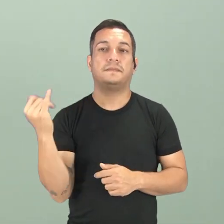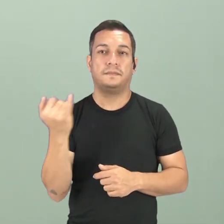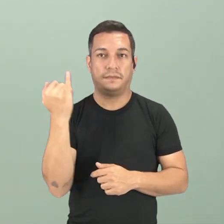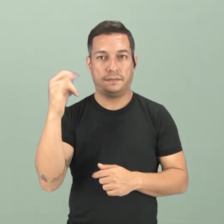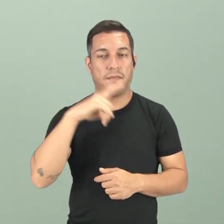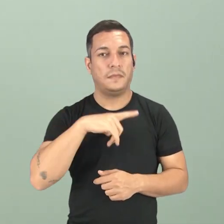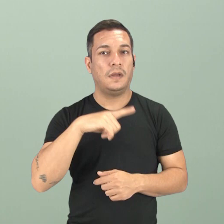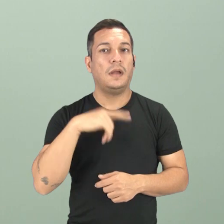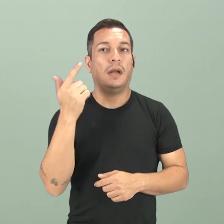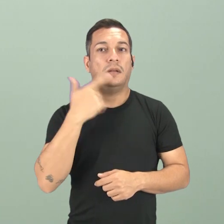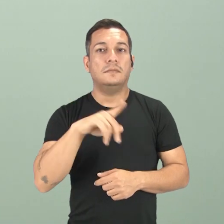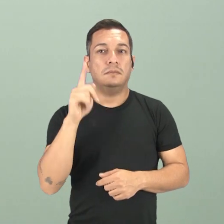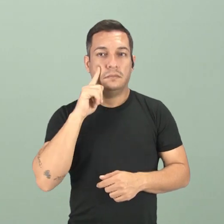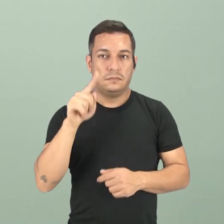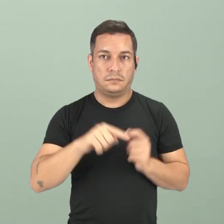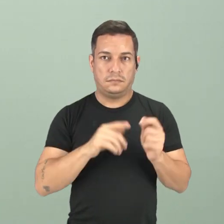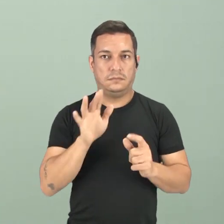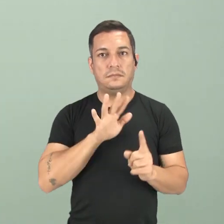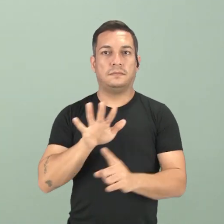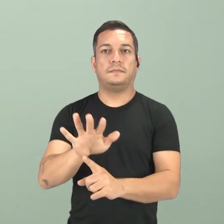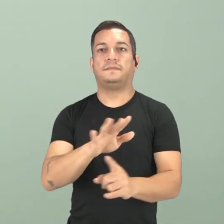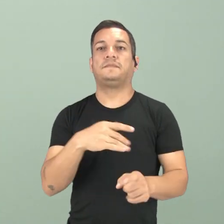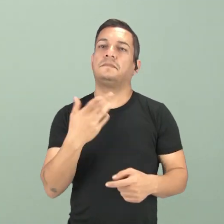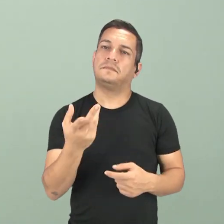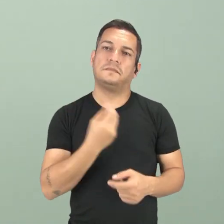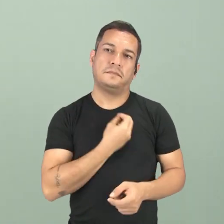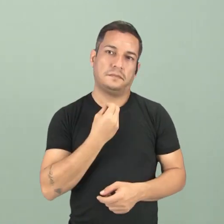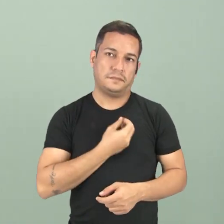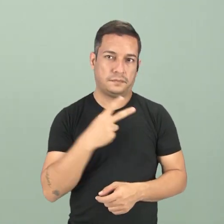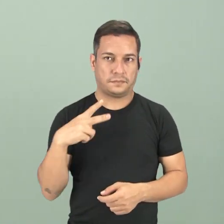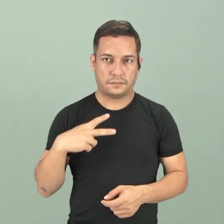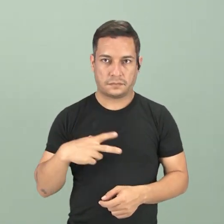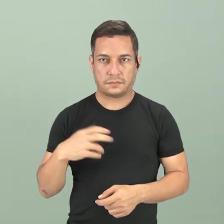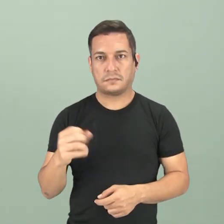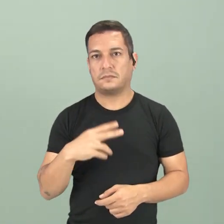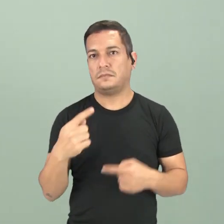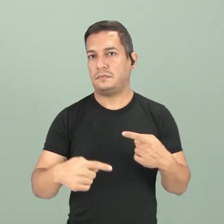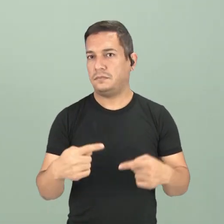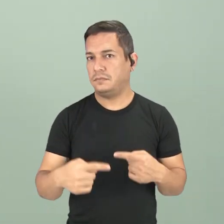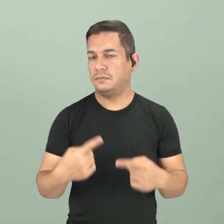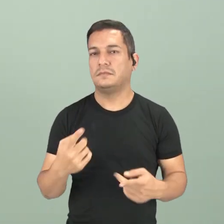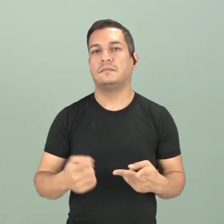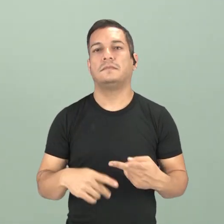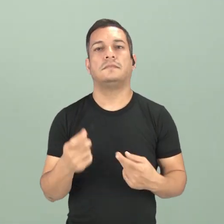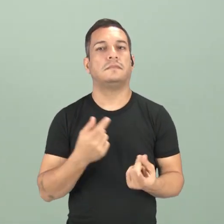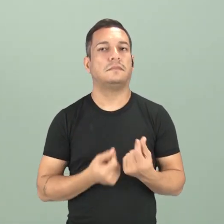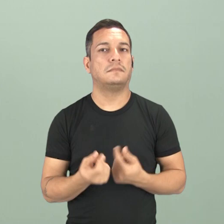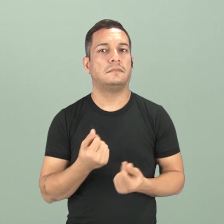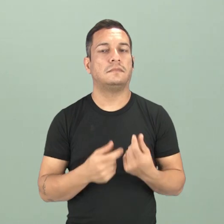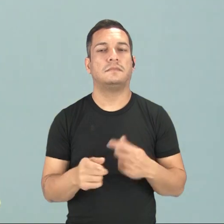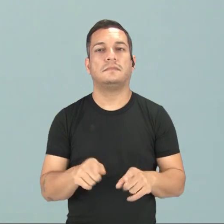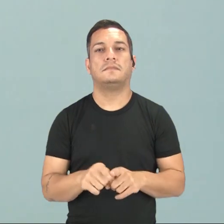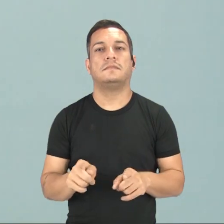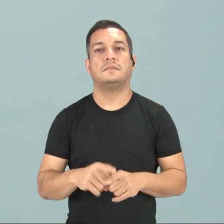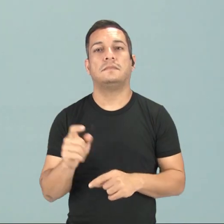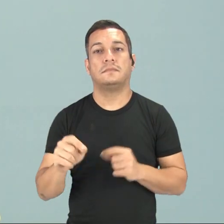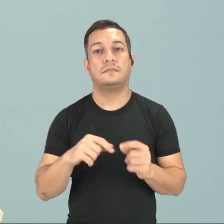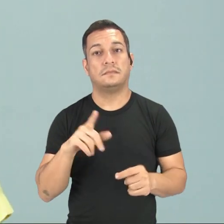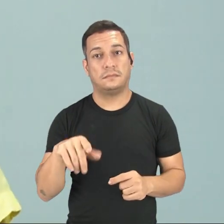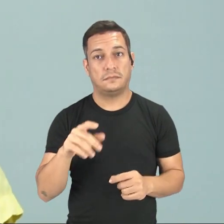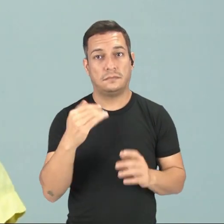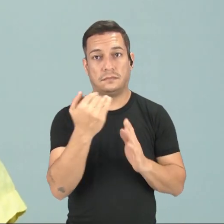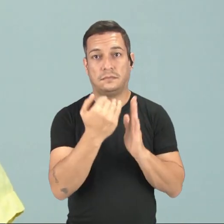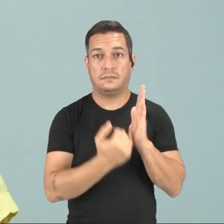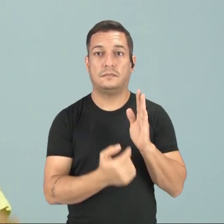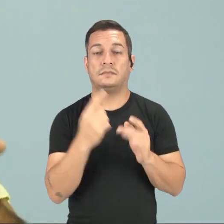importância, você consegue influenciar os outros, seja na sua vida pessoal, seja na política, seja na economia. Então é nesse aspecto que